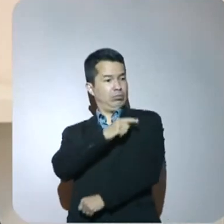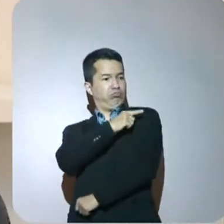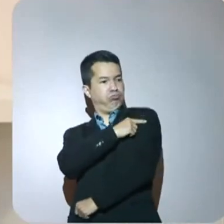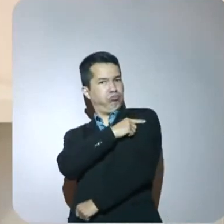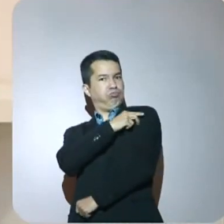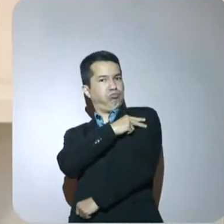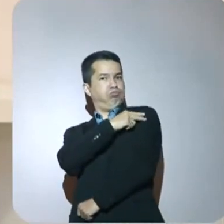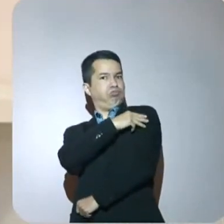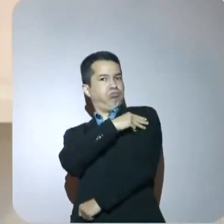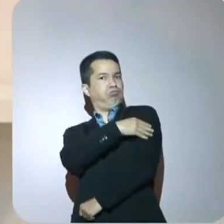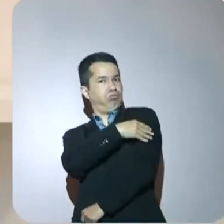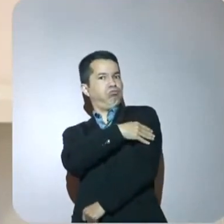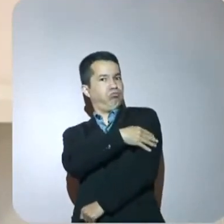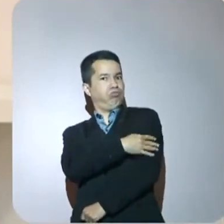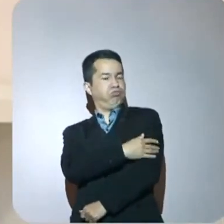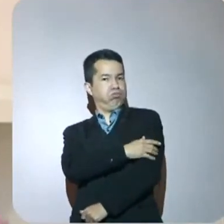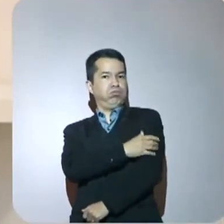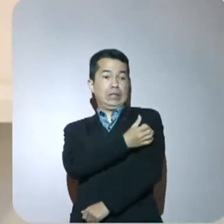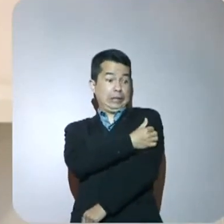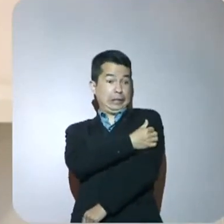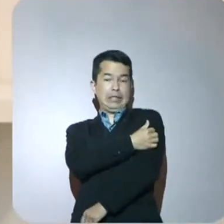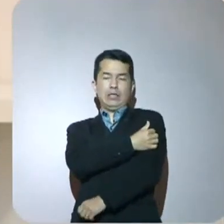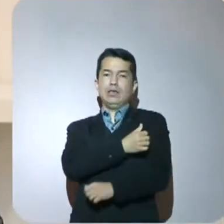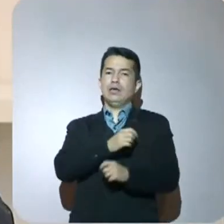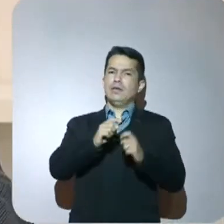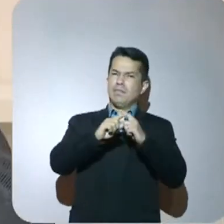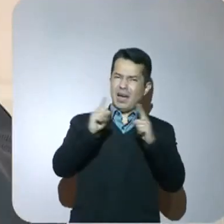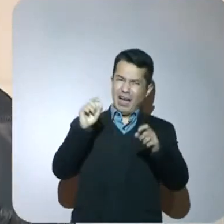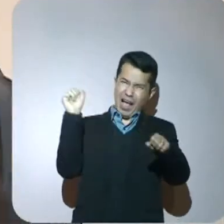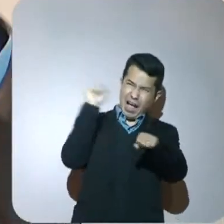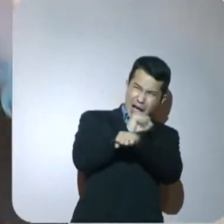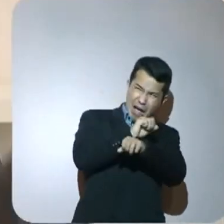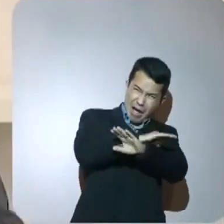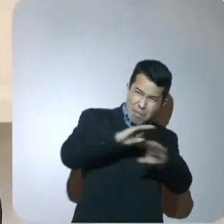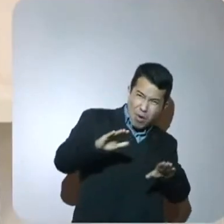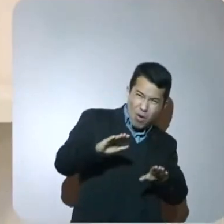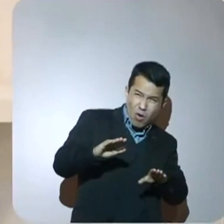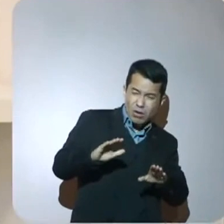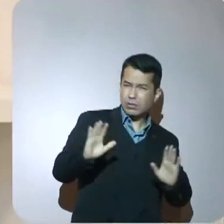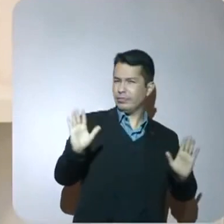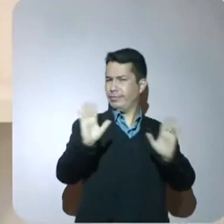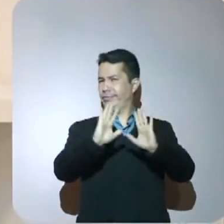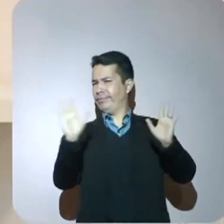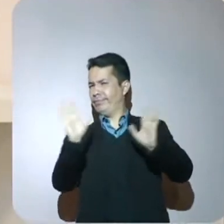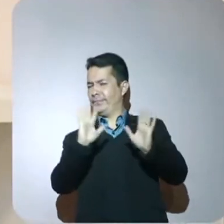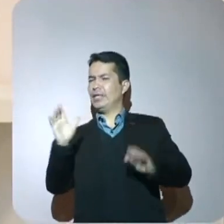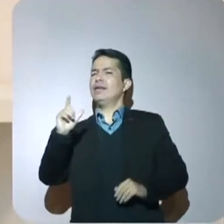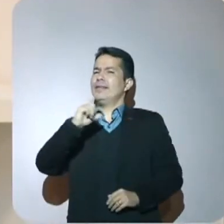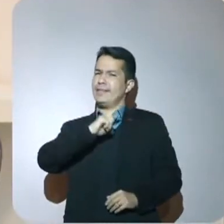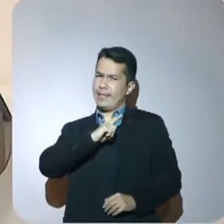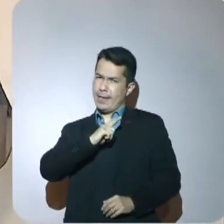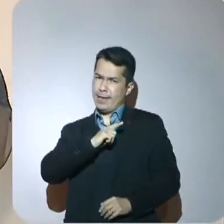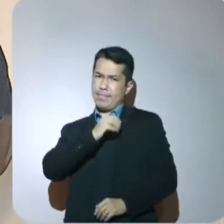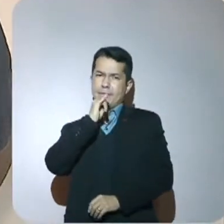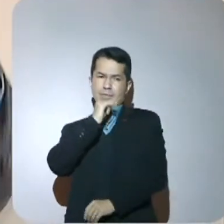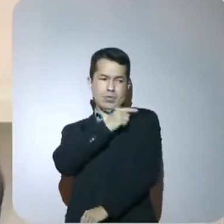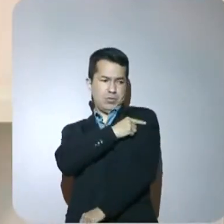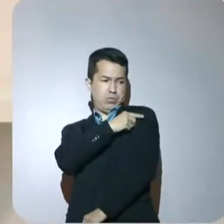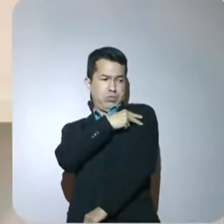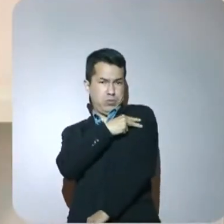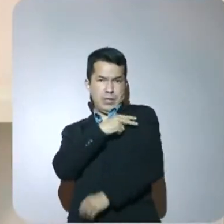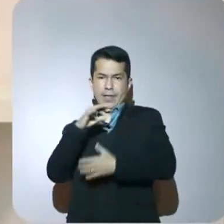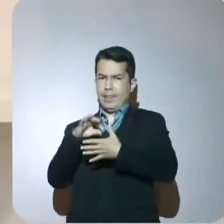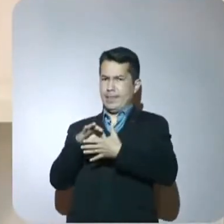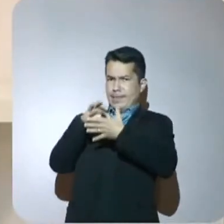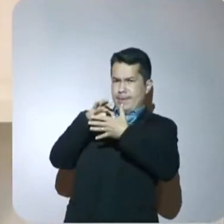temos lá na nossa estrutura uma linha de ensino que envolve várias outras áreas, ensinos na área de liderança e